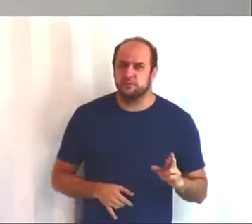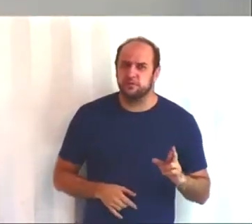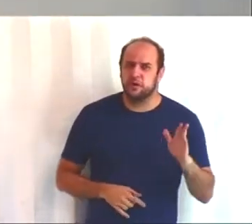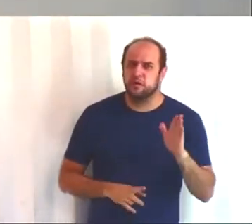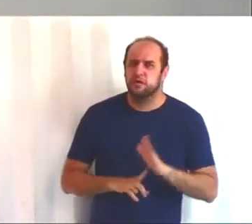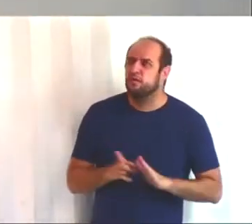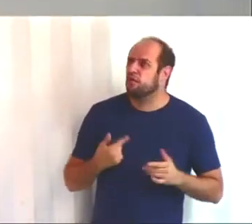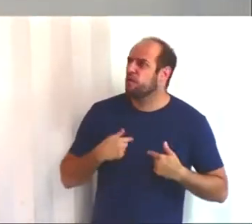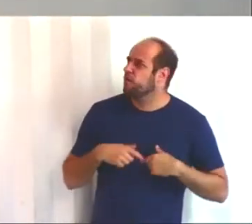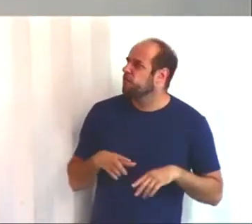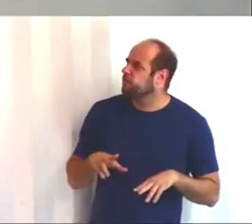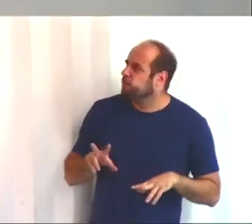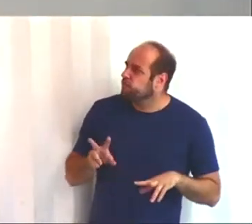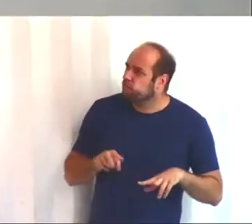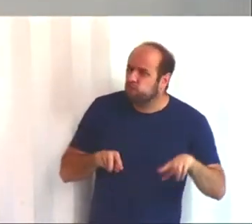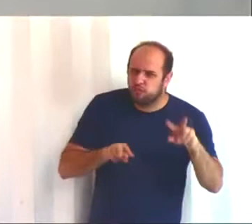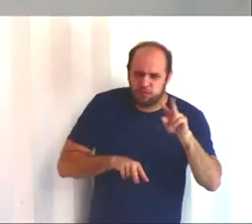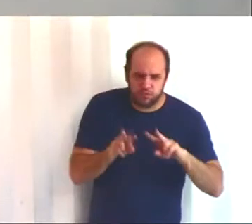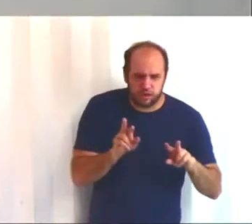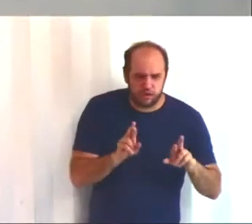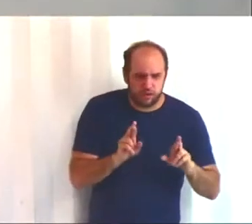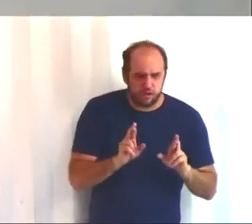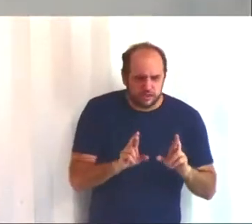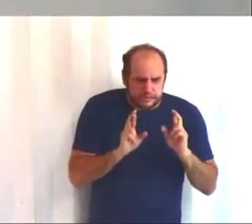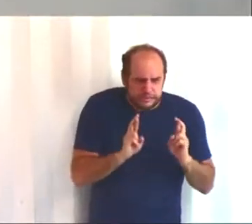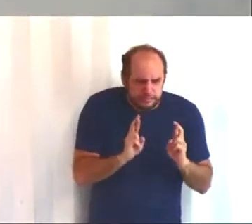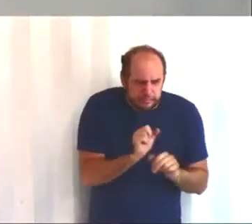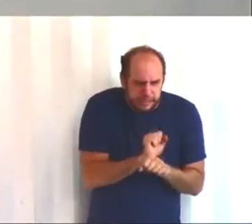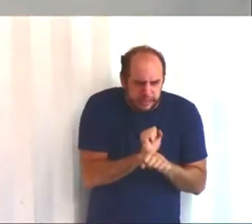estou vendo esperança, o Senhor está me falando de desolação?